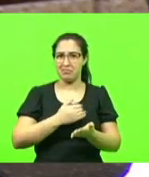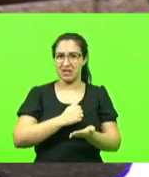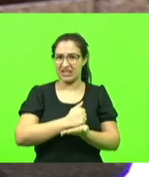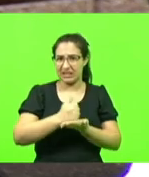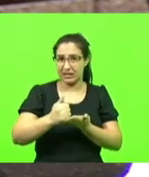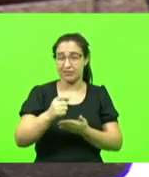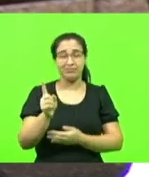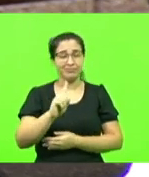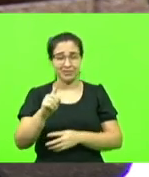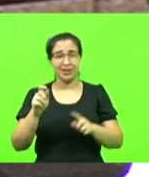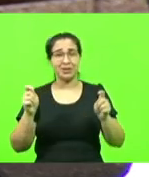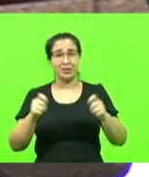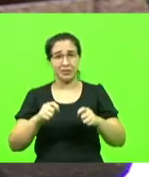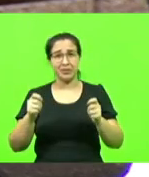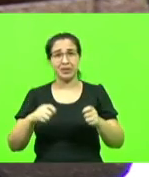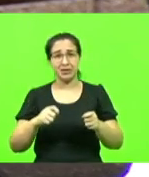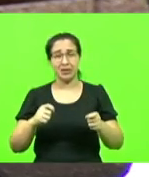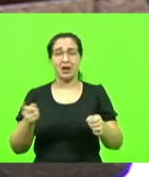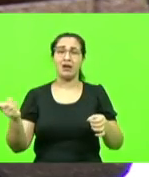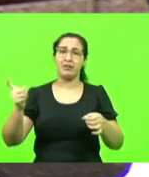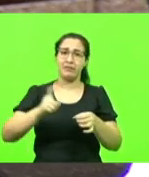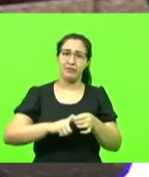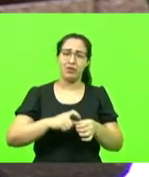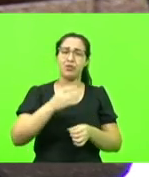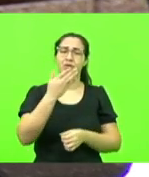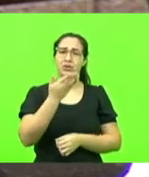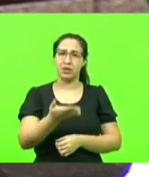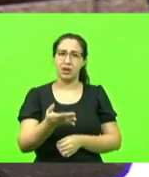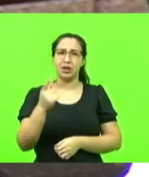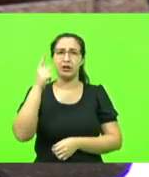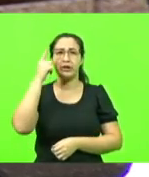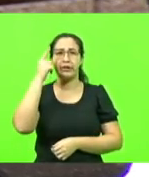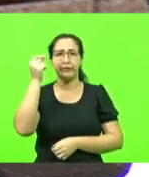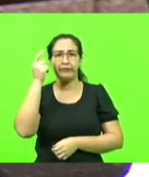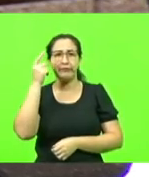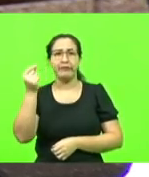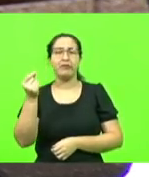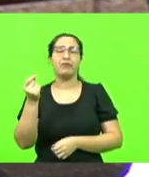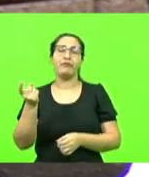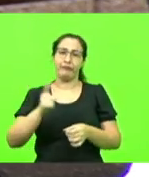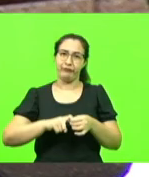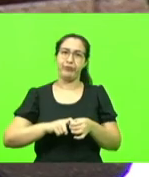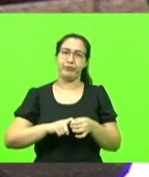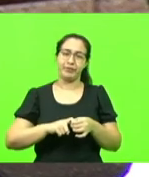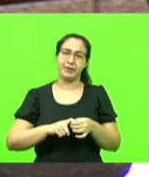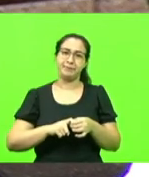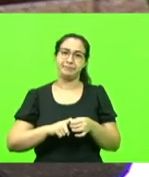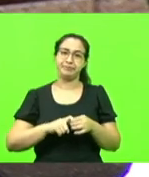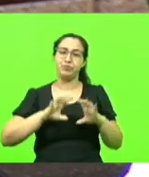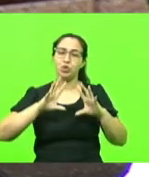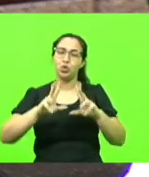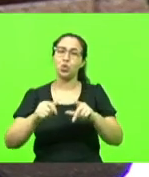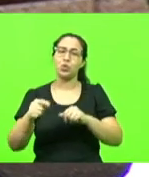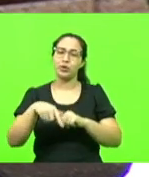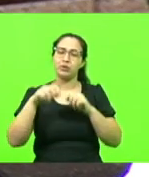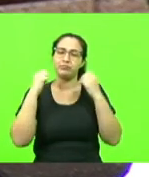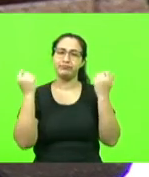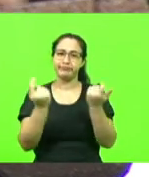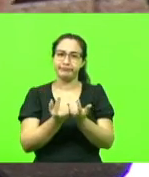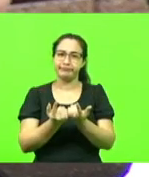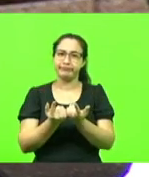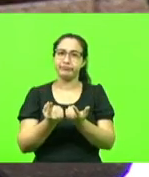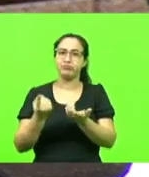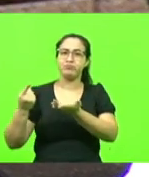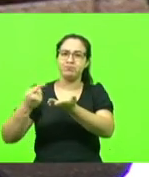antes os nossos centros podem retornar. Por isso, que todos aqui nessa casa se juntem para cobrar que os